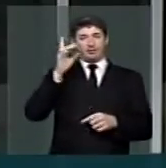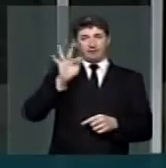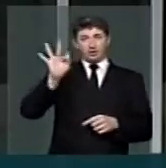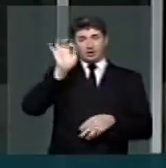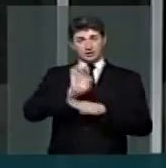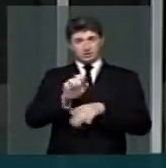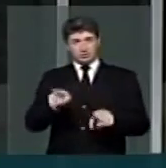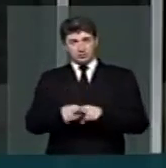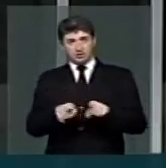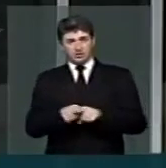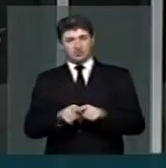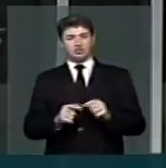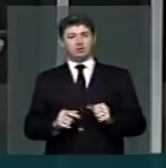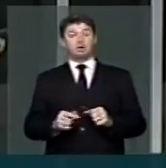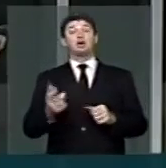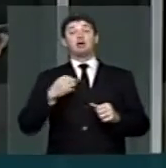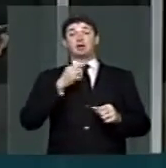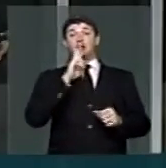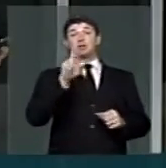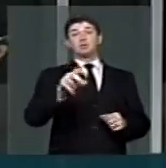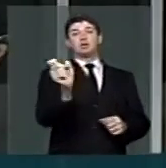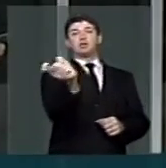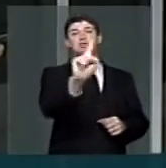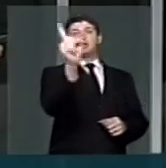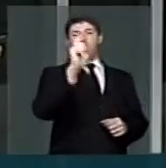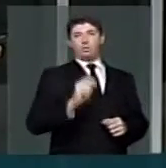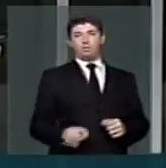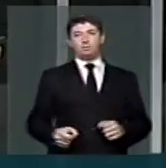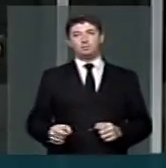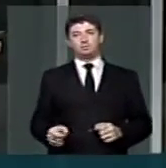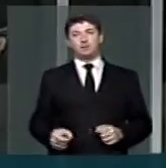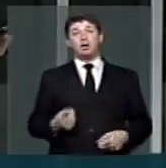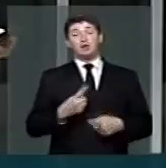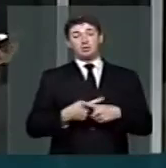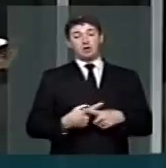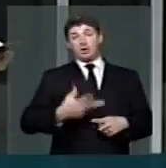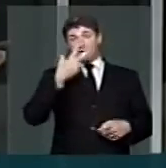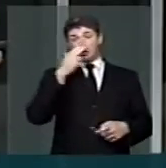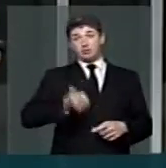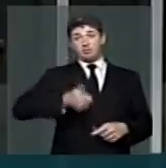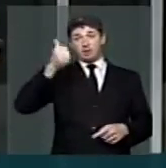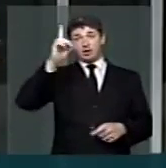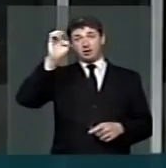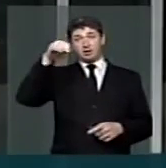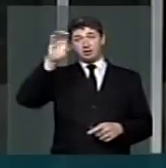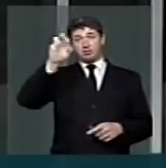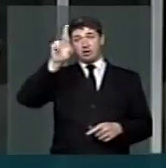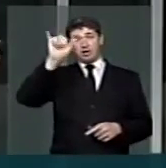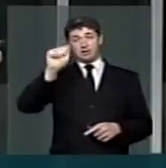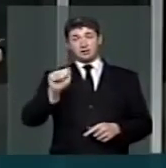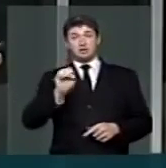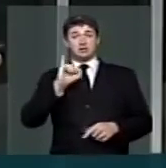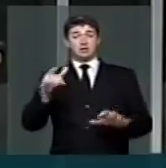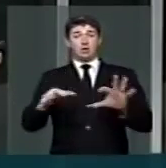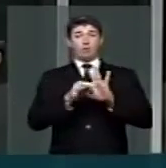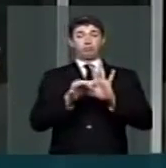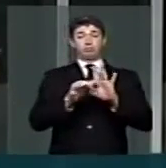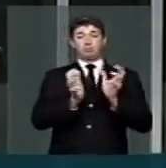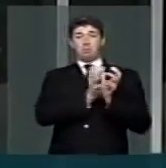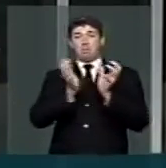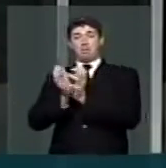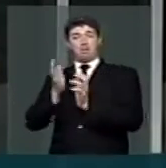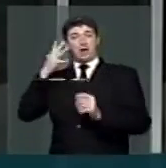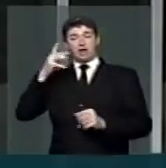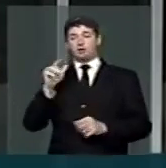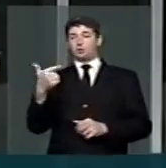e estaduais? Eu responderia não a esta pergunta. Acho que é melhor para a democracia se não houverem